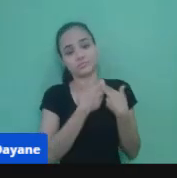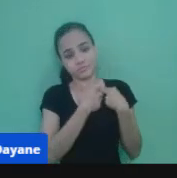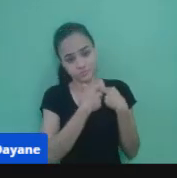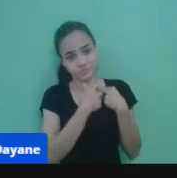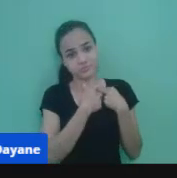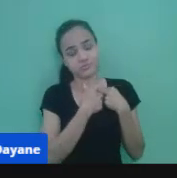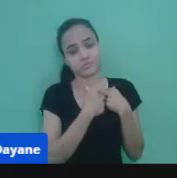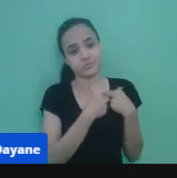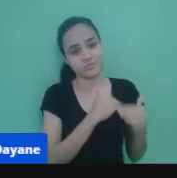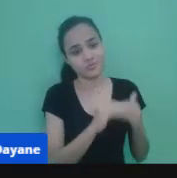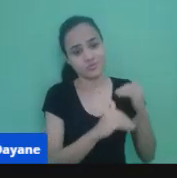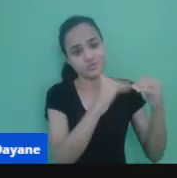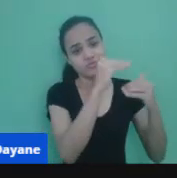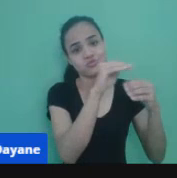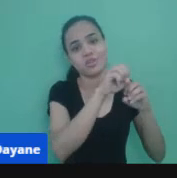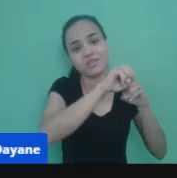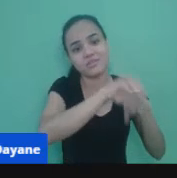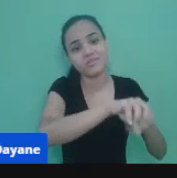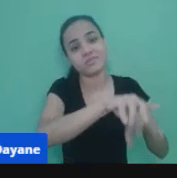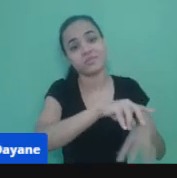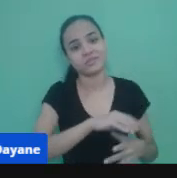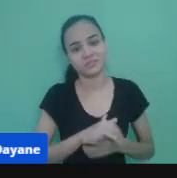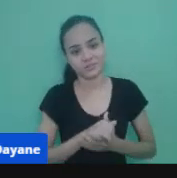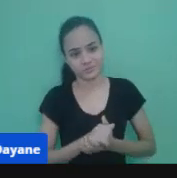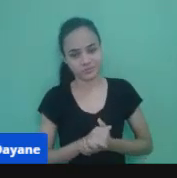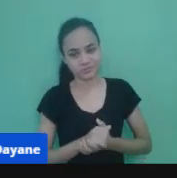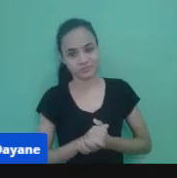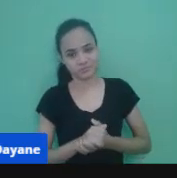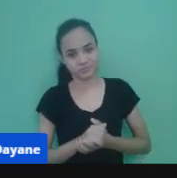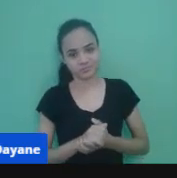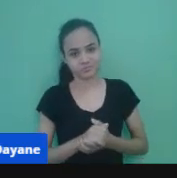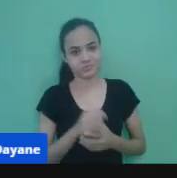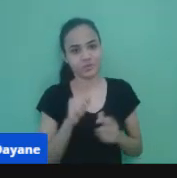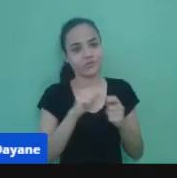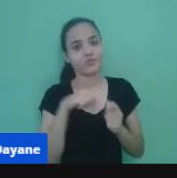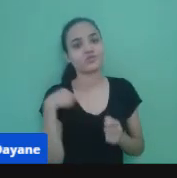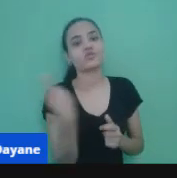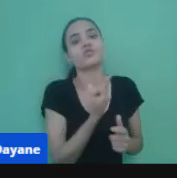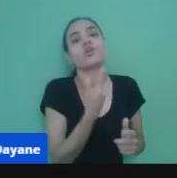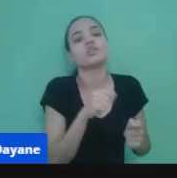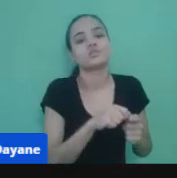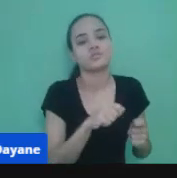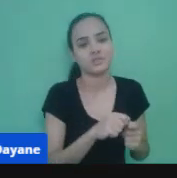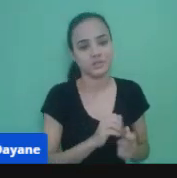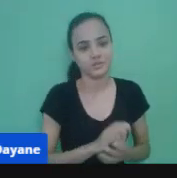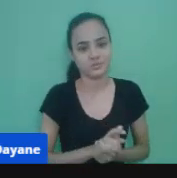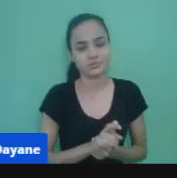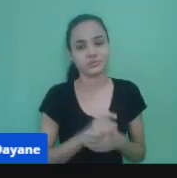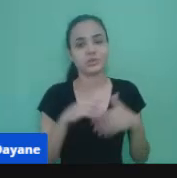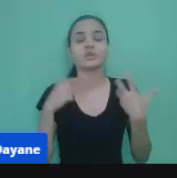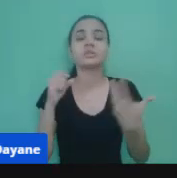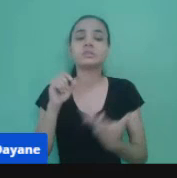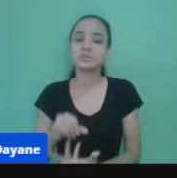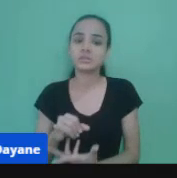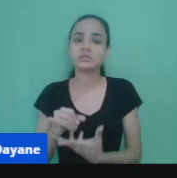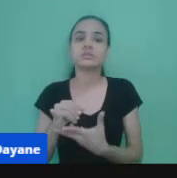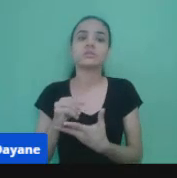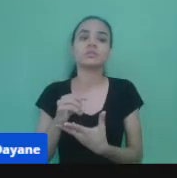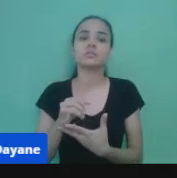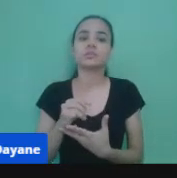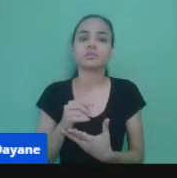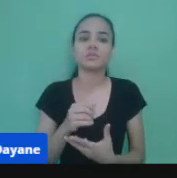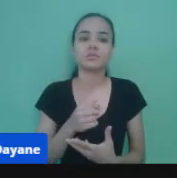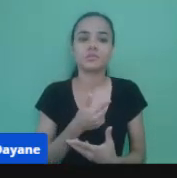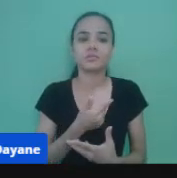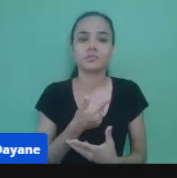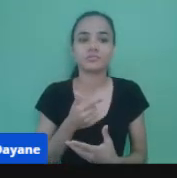Mauro Guimarães, ele fala assim, quando a gente tem que adjetivar a educação em ambiental, do trânsito, é porque a gente não está fazendo educação.